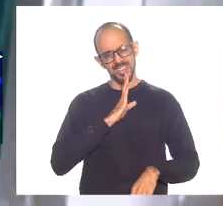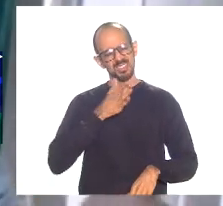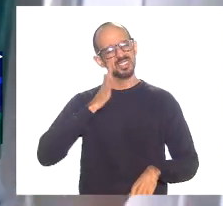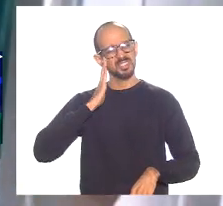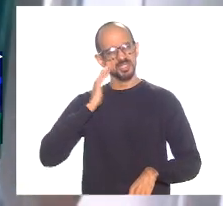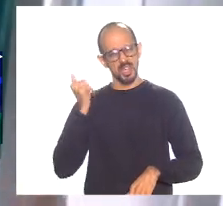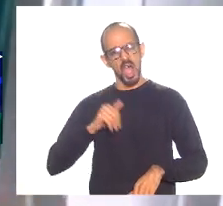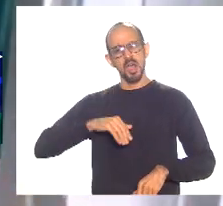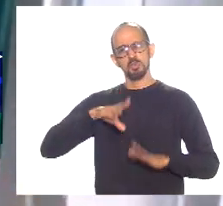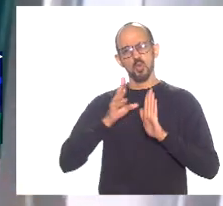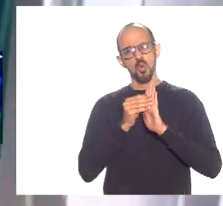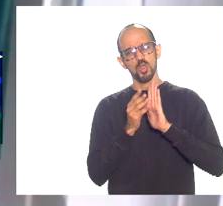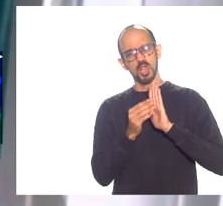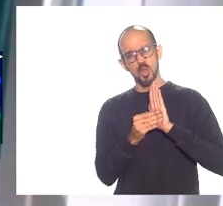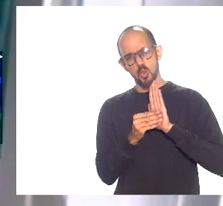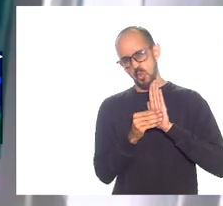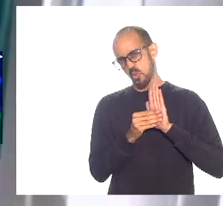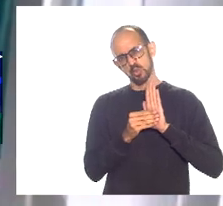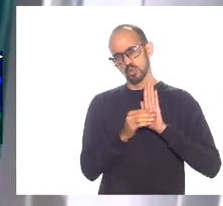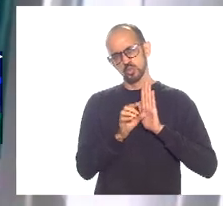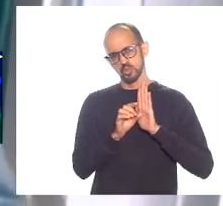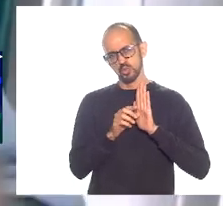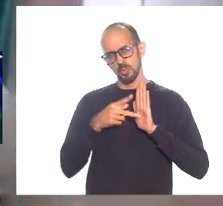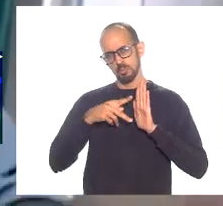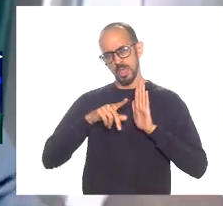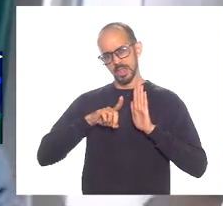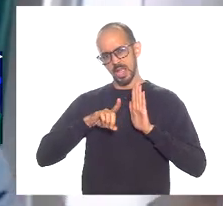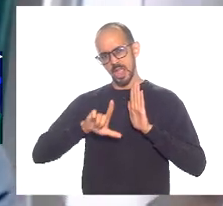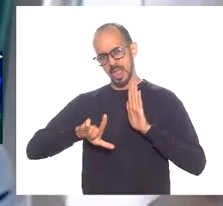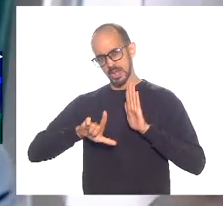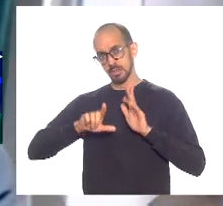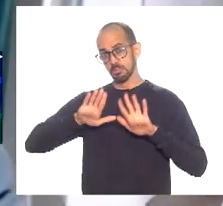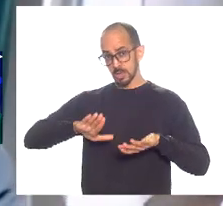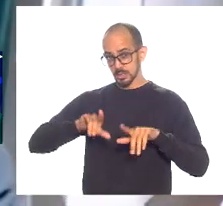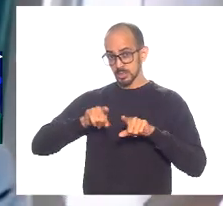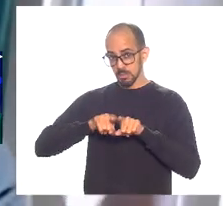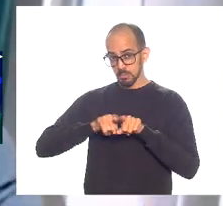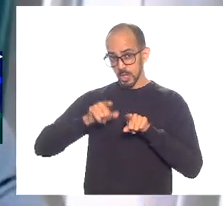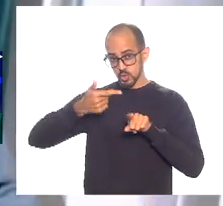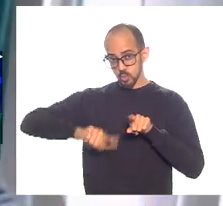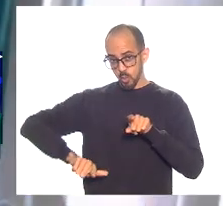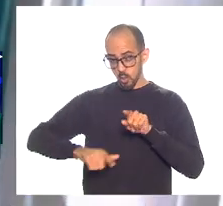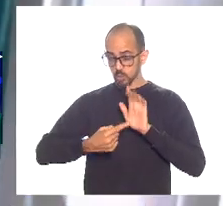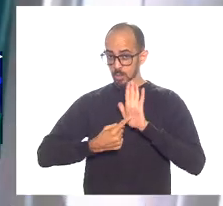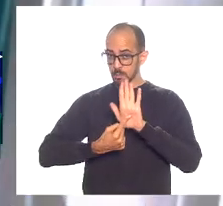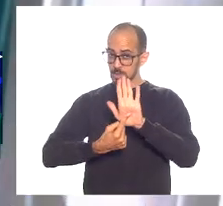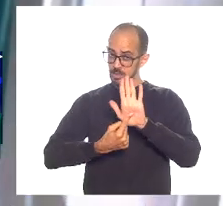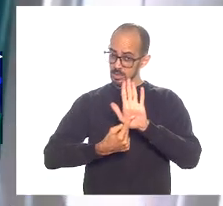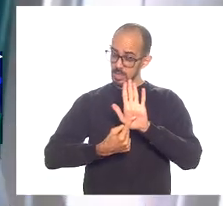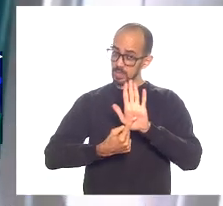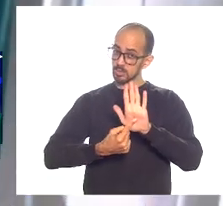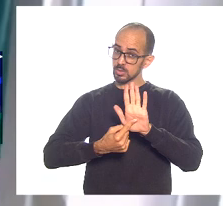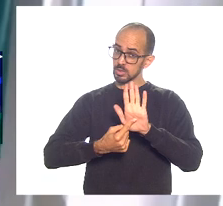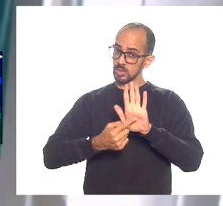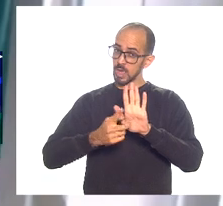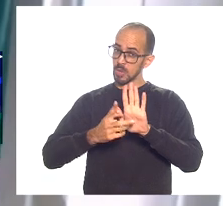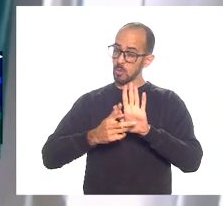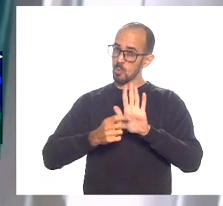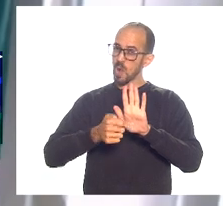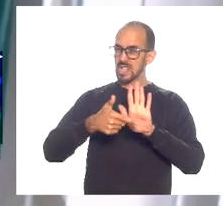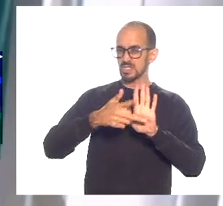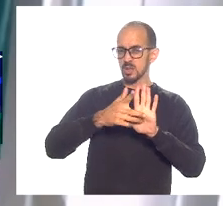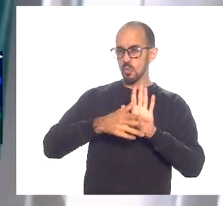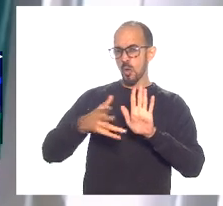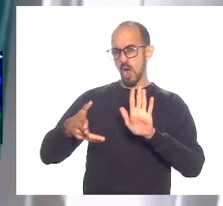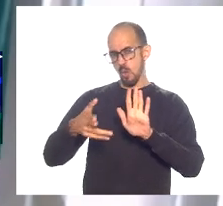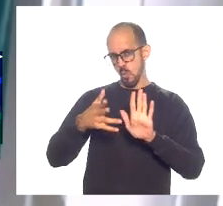muito tempo o é apenas deixe o pdl mas do outro pdl que também foi apresentado com teor semelhante a diferença